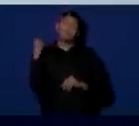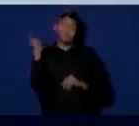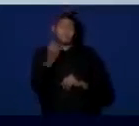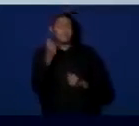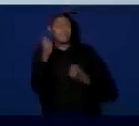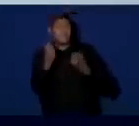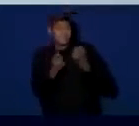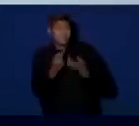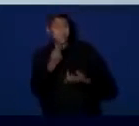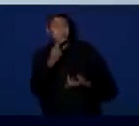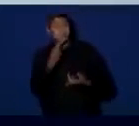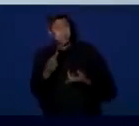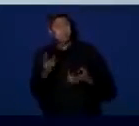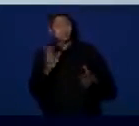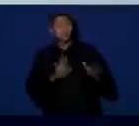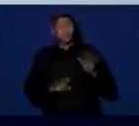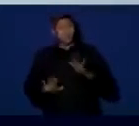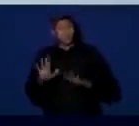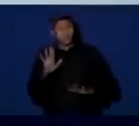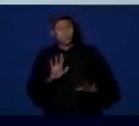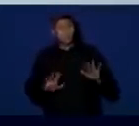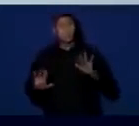às vezes comenta, né? Cuidado